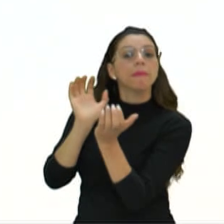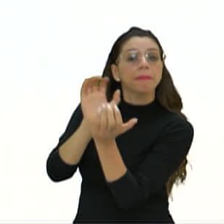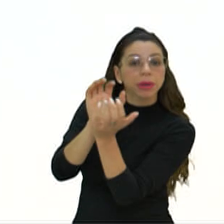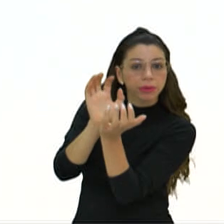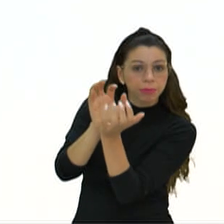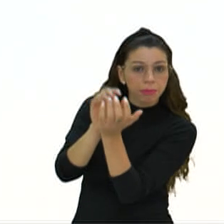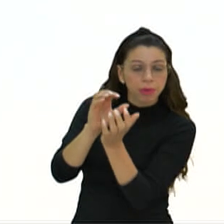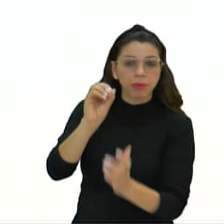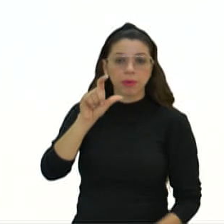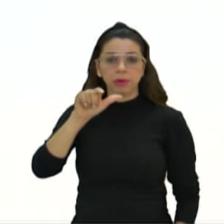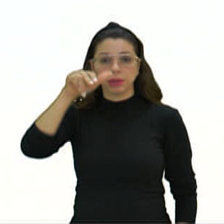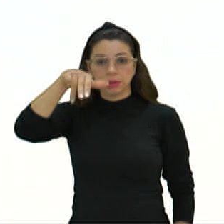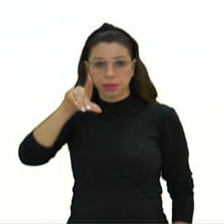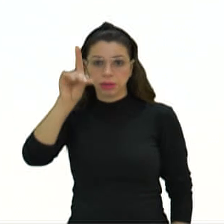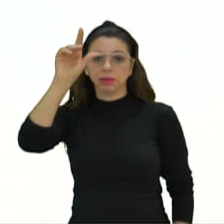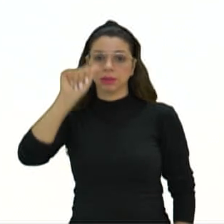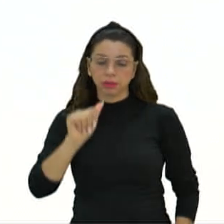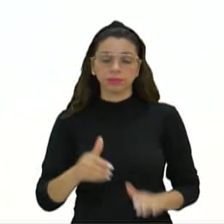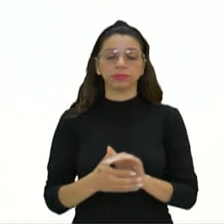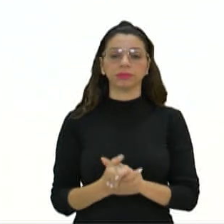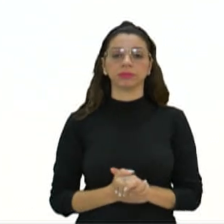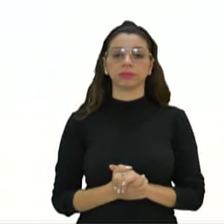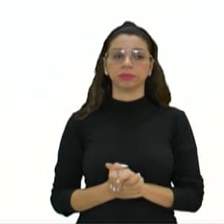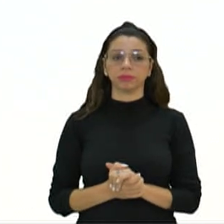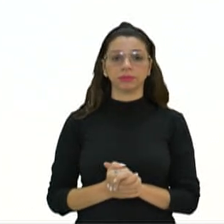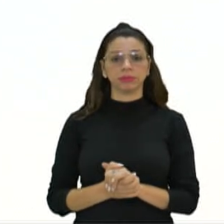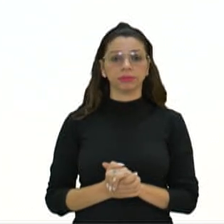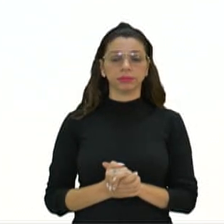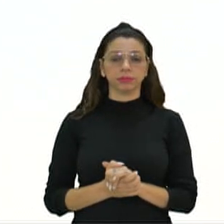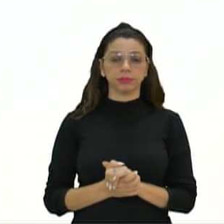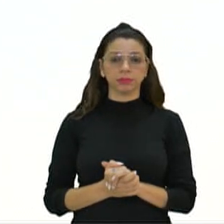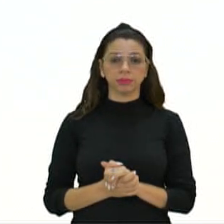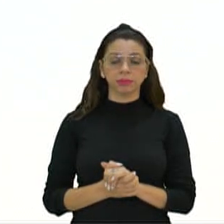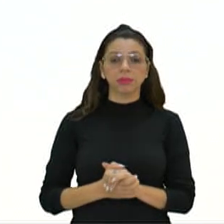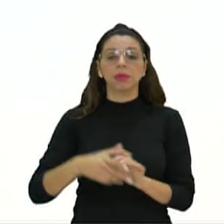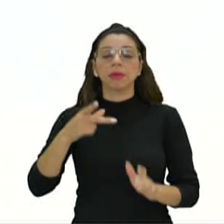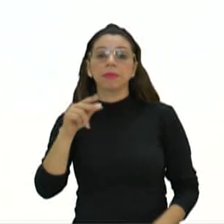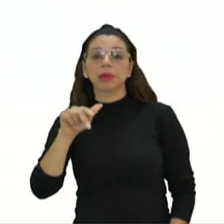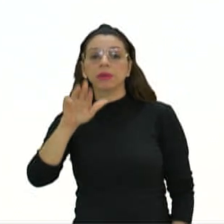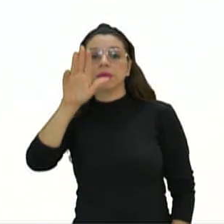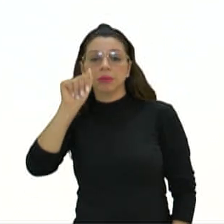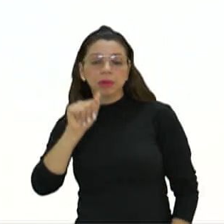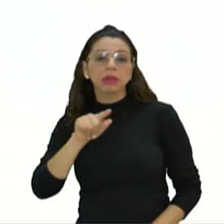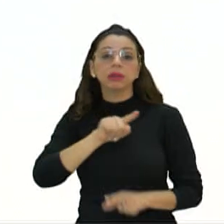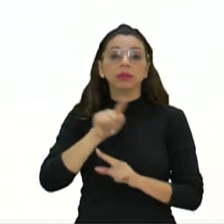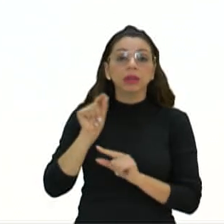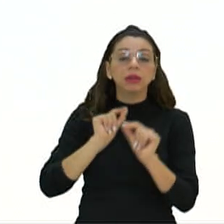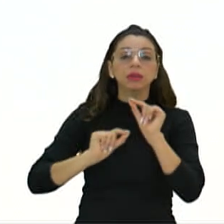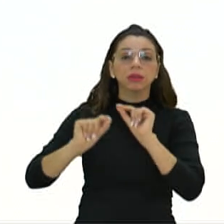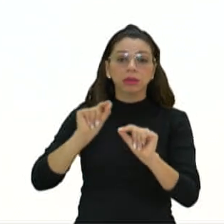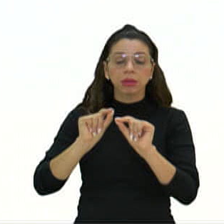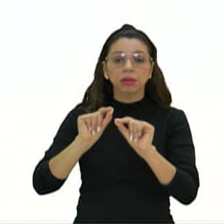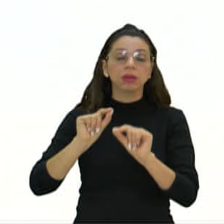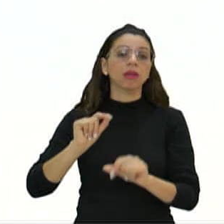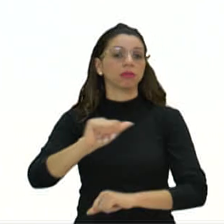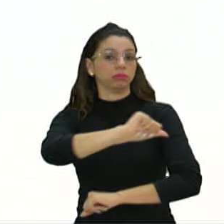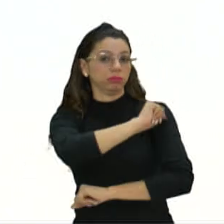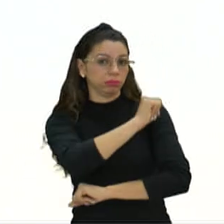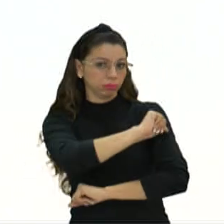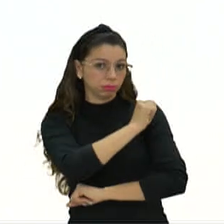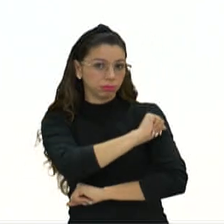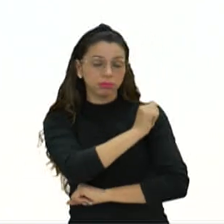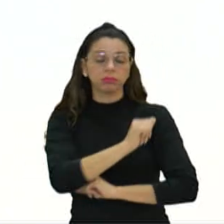em Pernambuco, ok? A próxima aqui seria Petrópolis, que fica na região serrana do Rio de